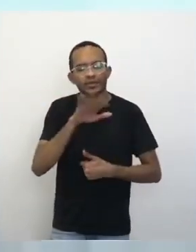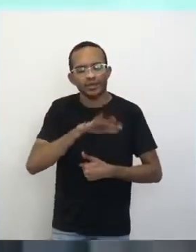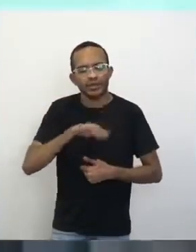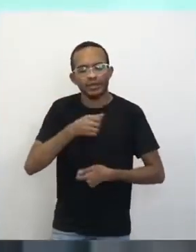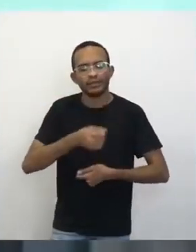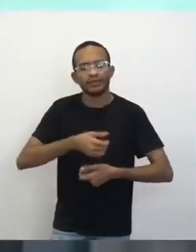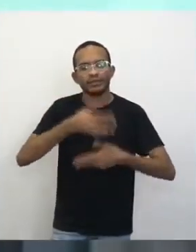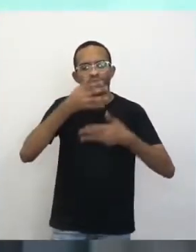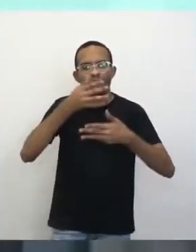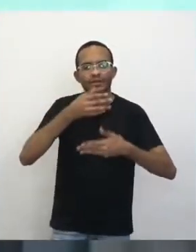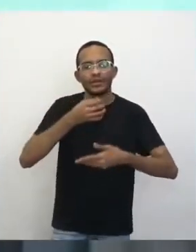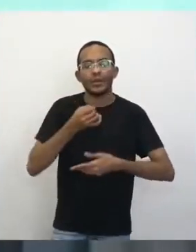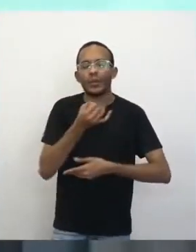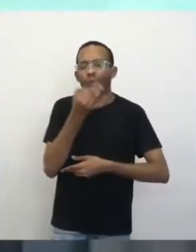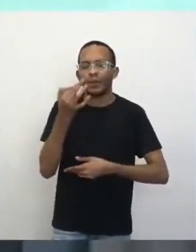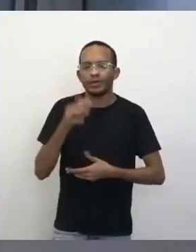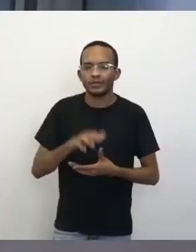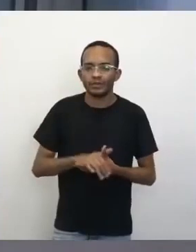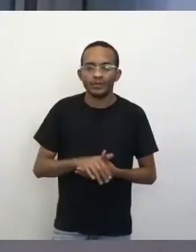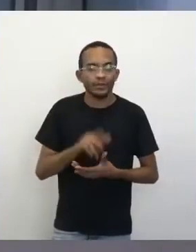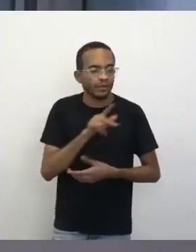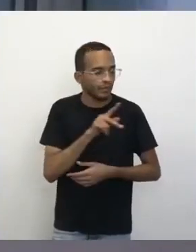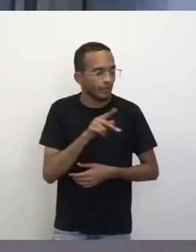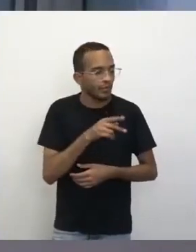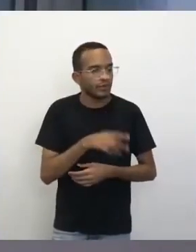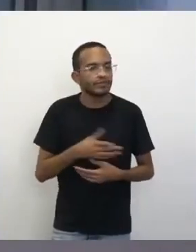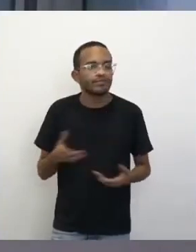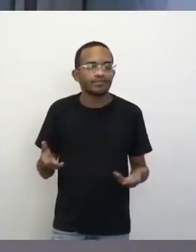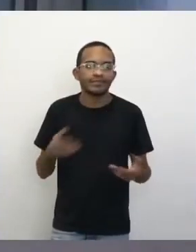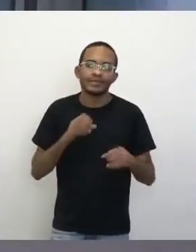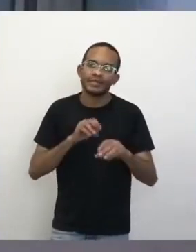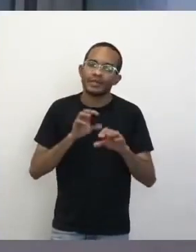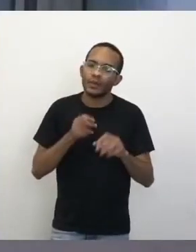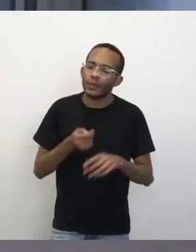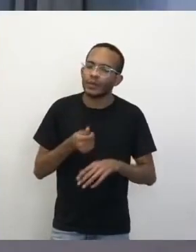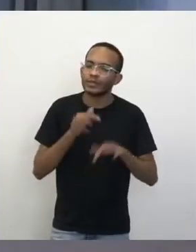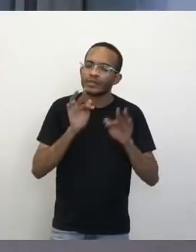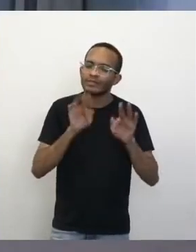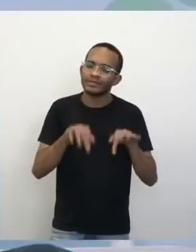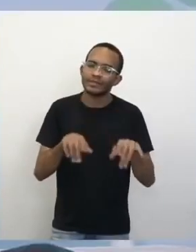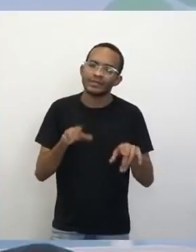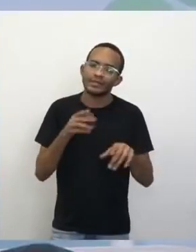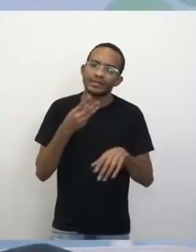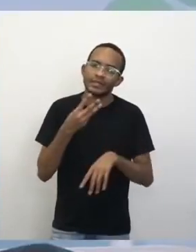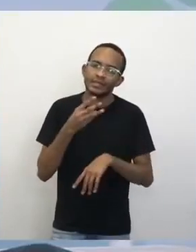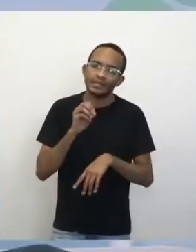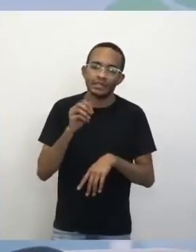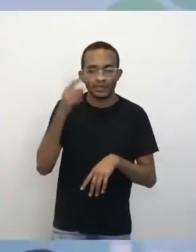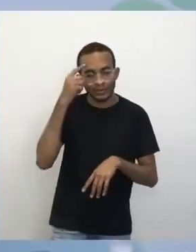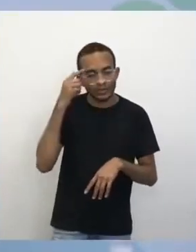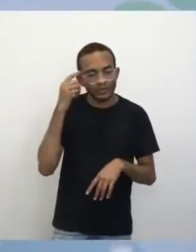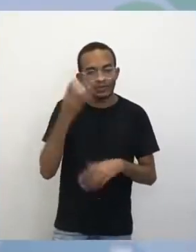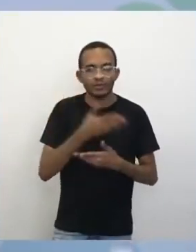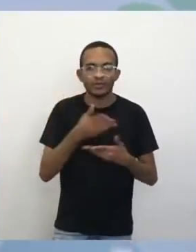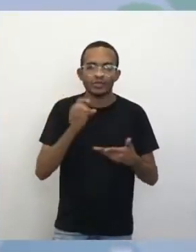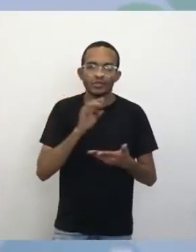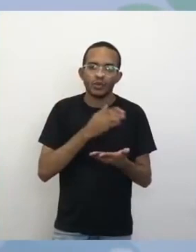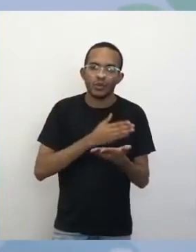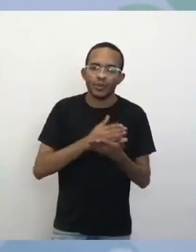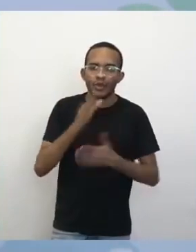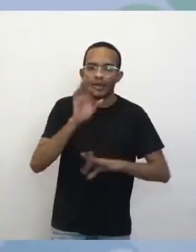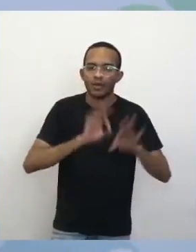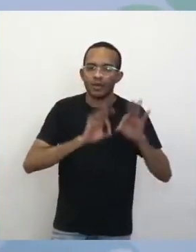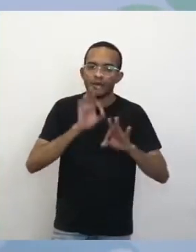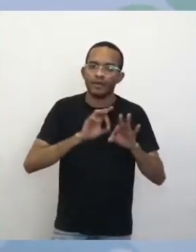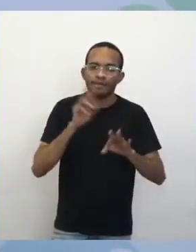chat quanto que deu o volume. Professora Roberta? Olha, a aula está acabando, professora Inês. Então, a gente vai dar uns 30 segundinhos para eles, pelo menos, começarem a